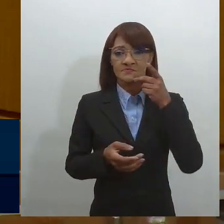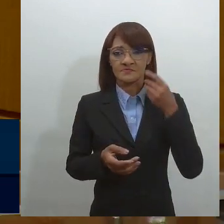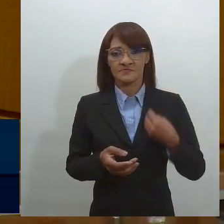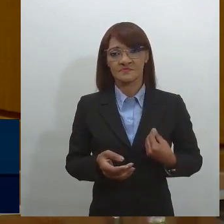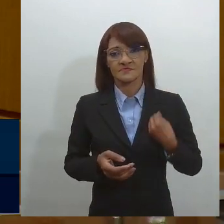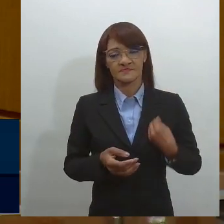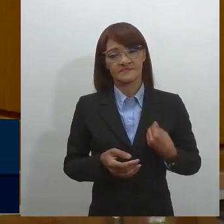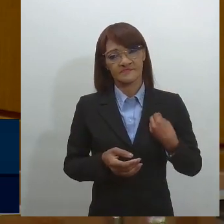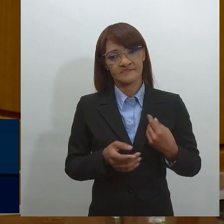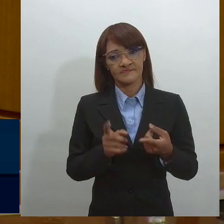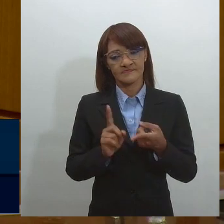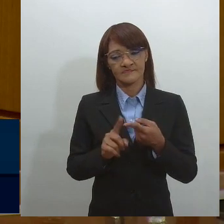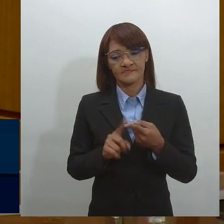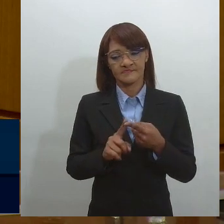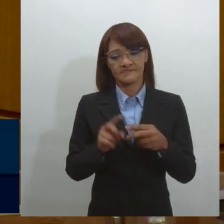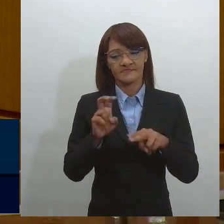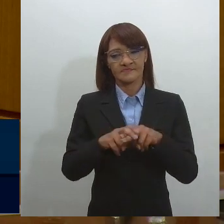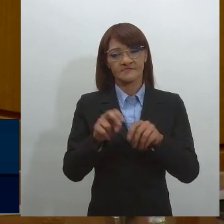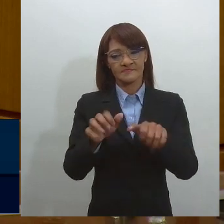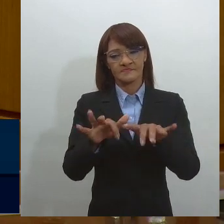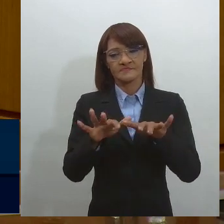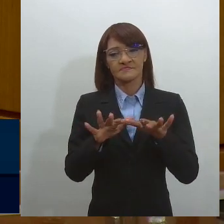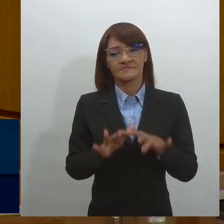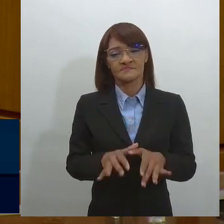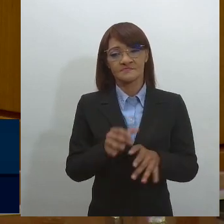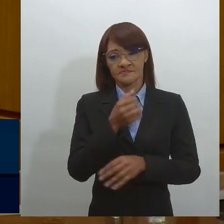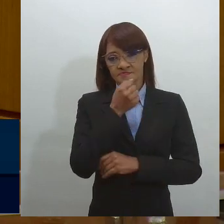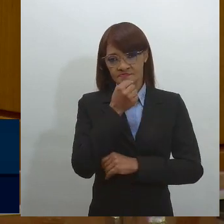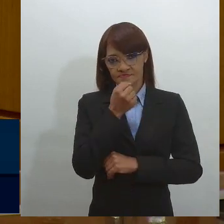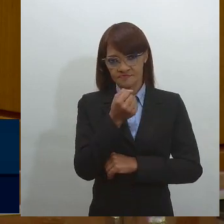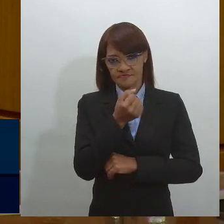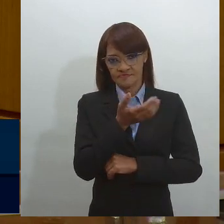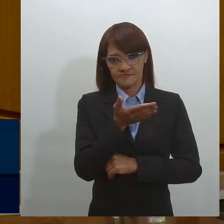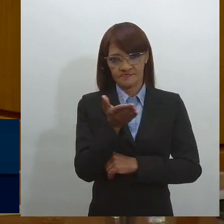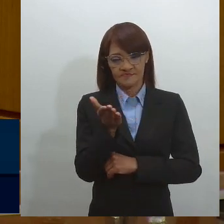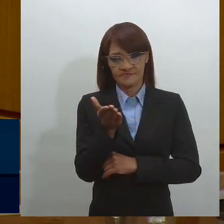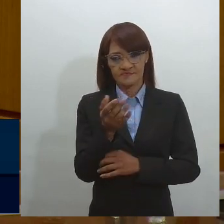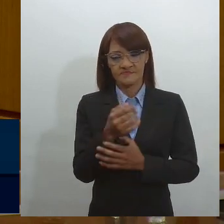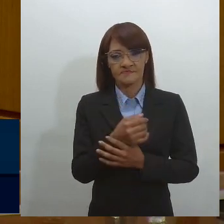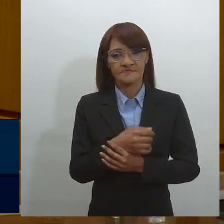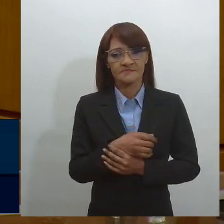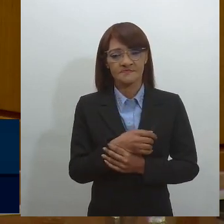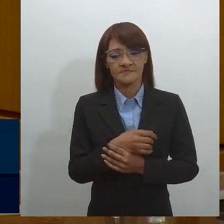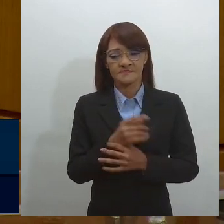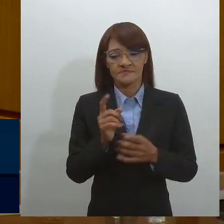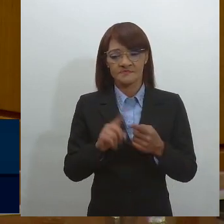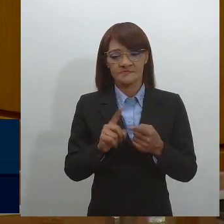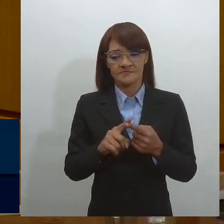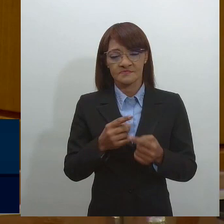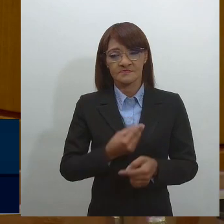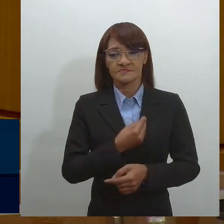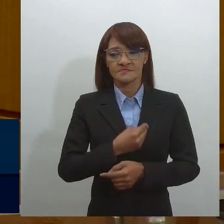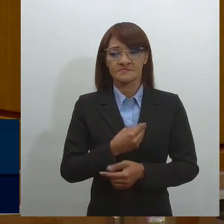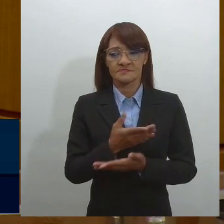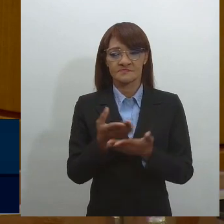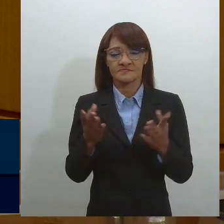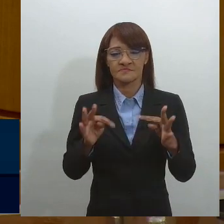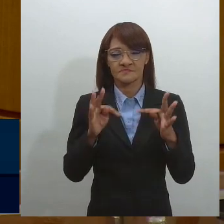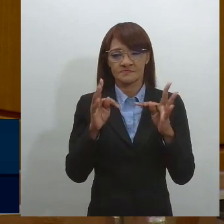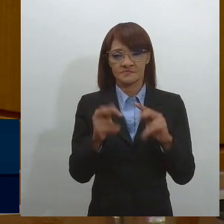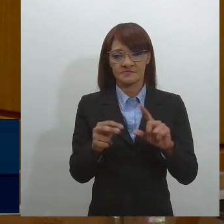plateia, saudar a imprensa que nos acompanha aqui pessoalmente e a todos que nos acompanham, deputado